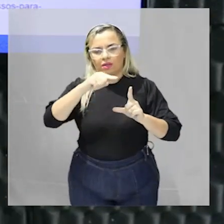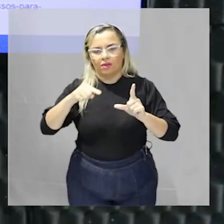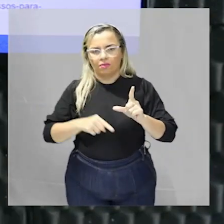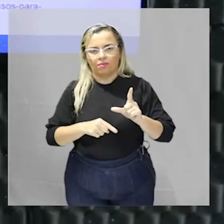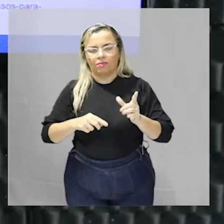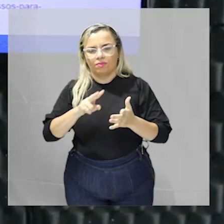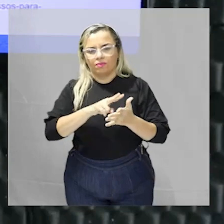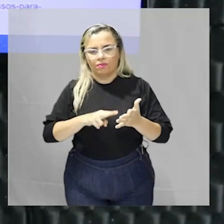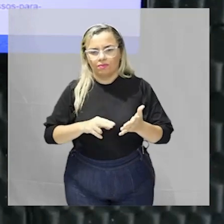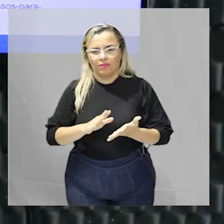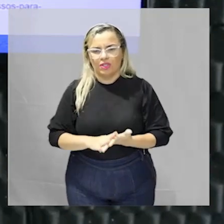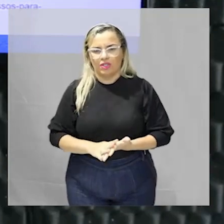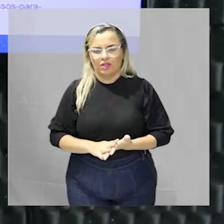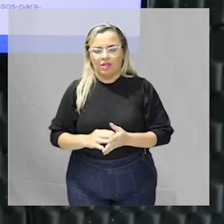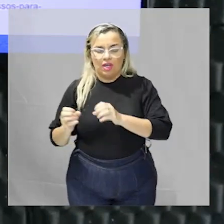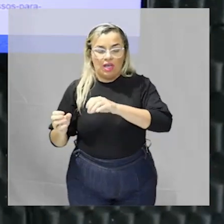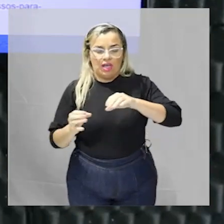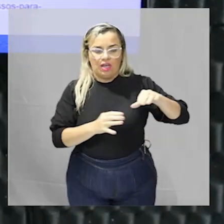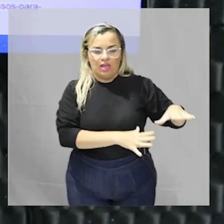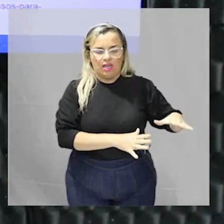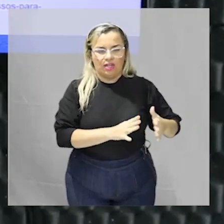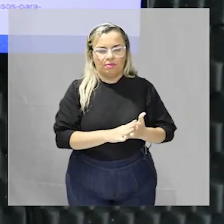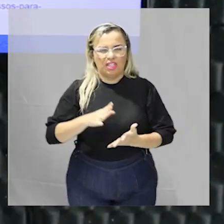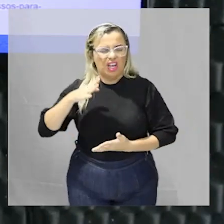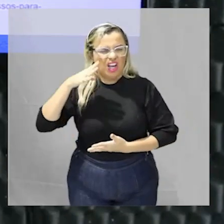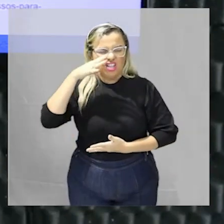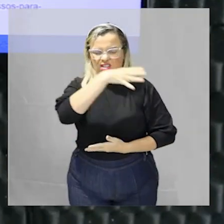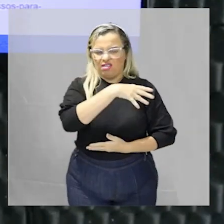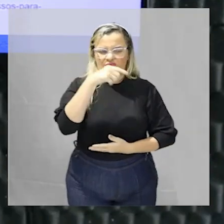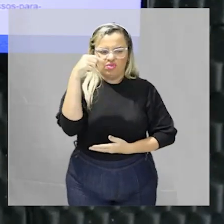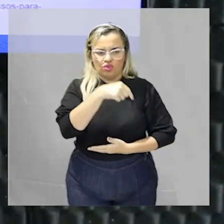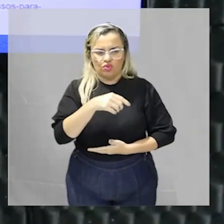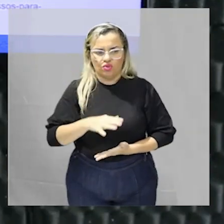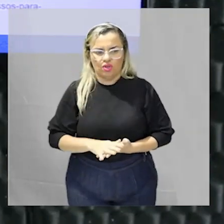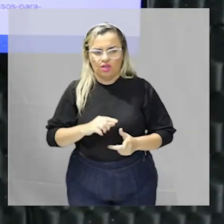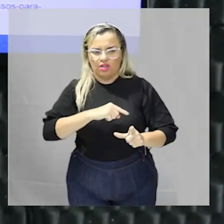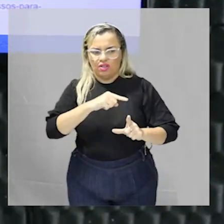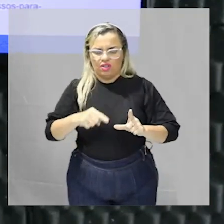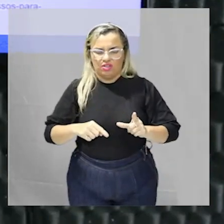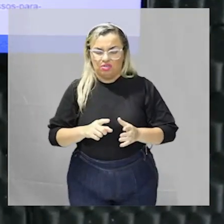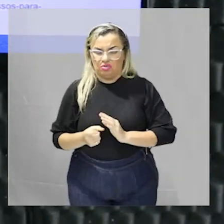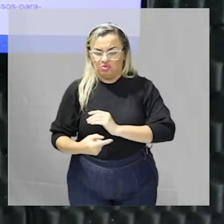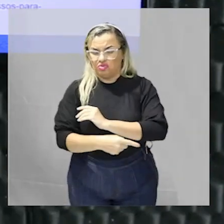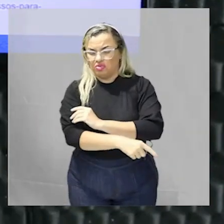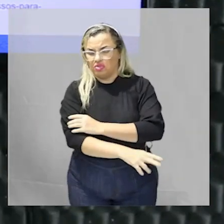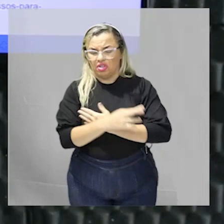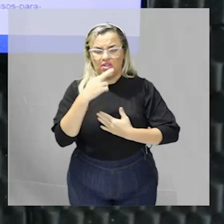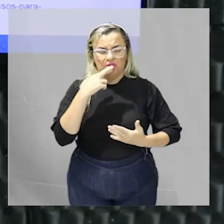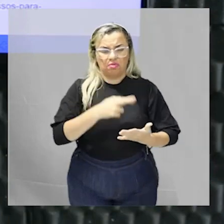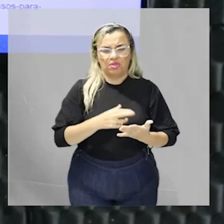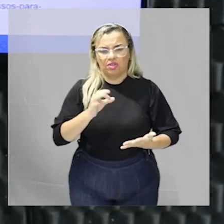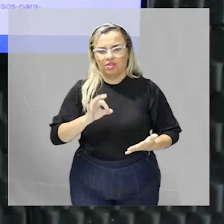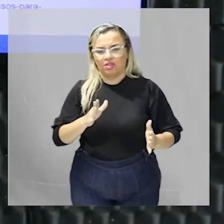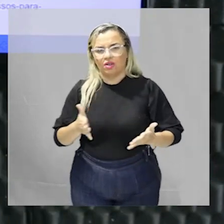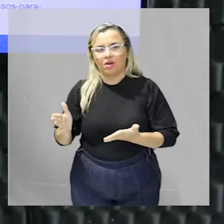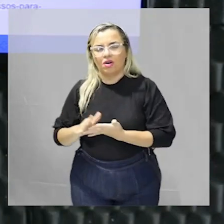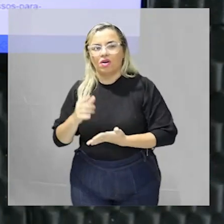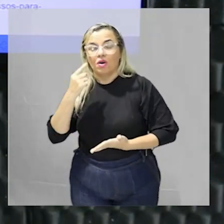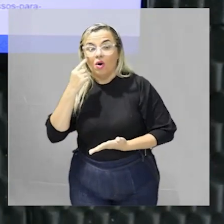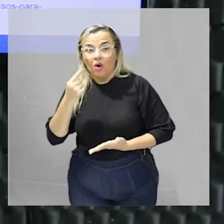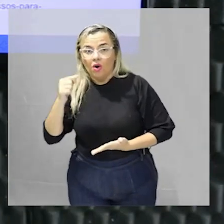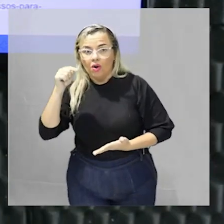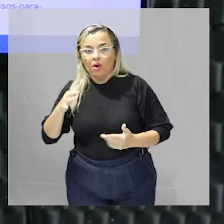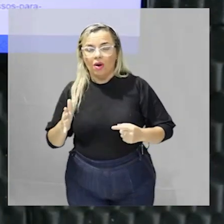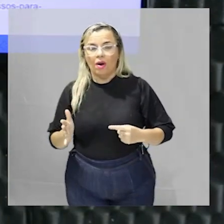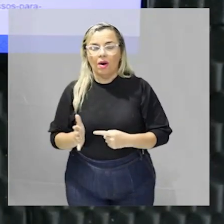Elimine primeiro as mais absurdas e que estão distantes da resposta correta. Gente, olha, em espanhol, o que eu observei,